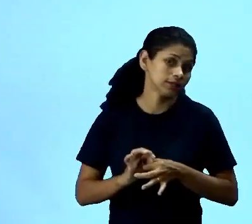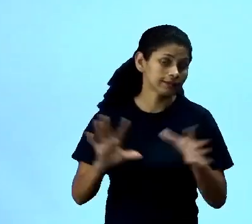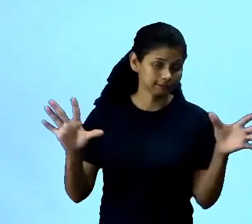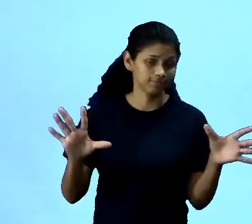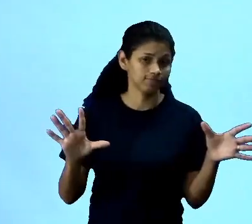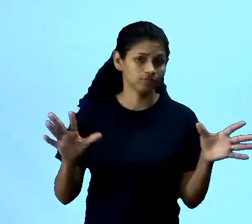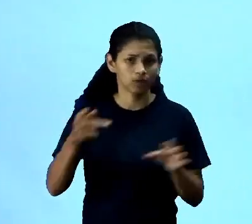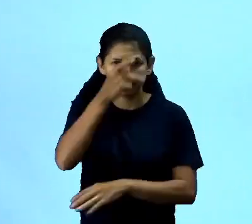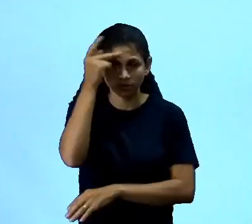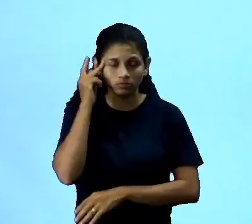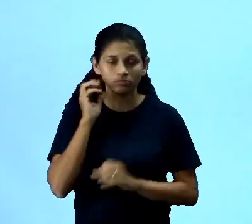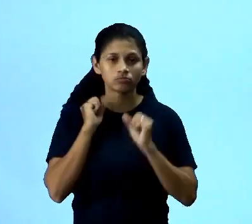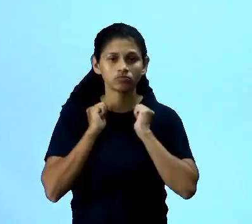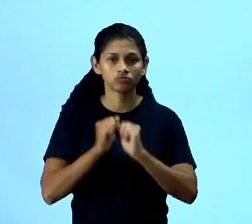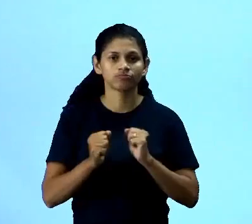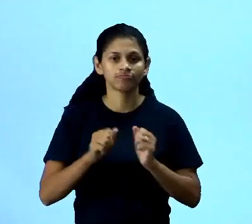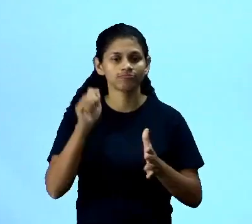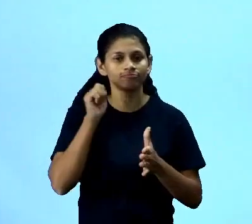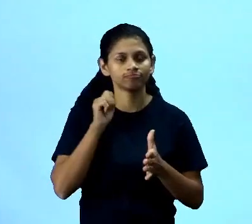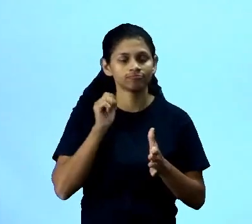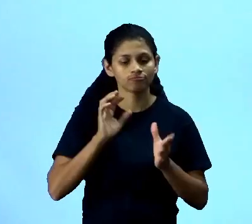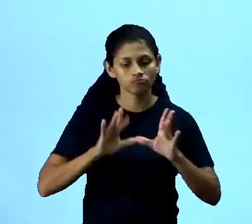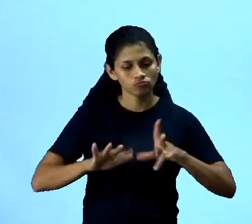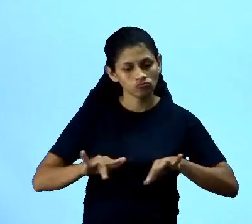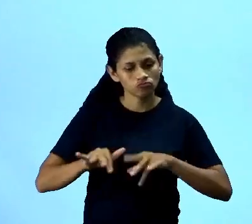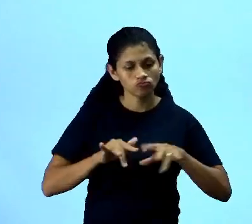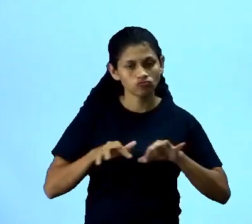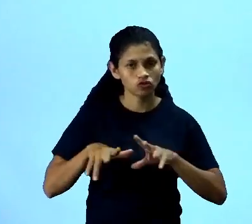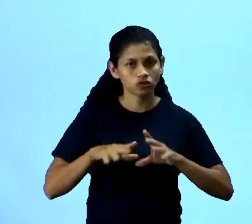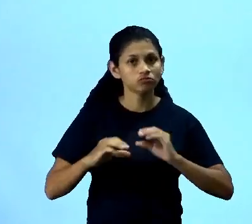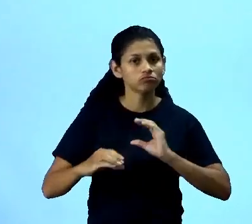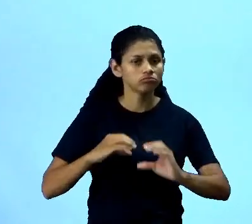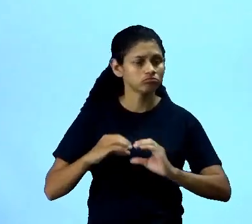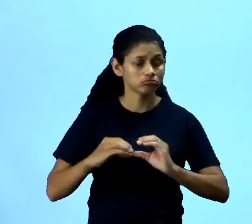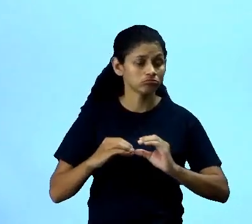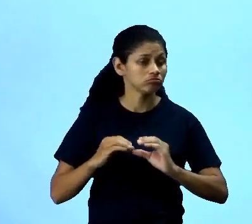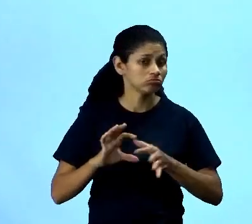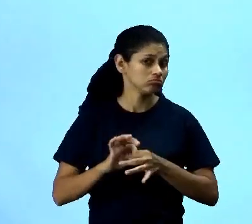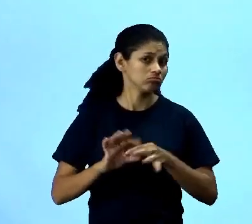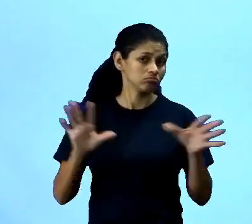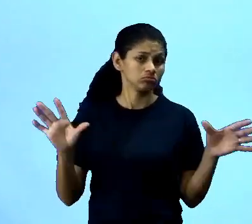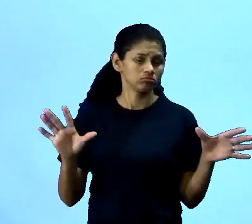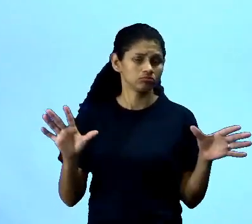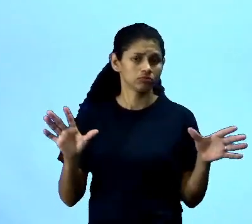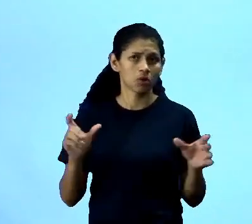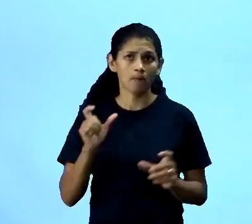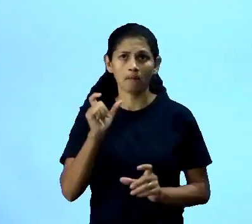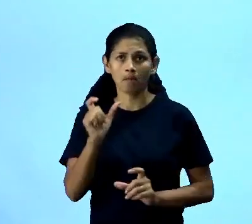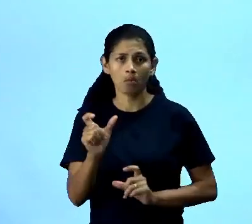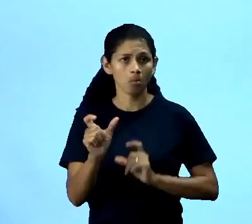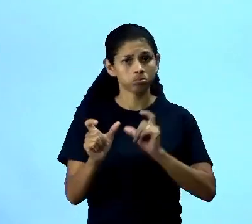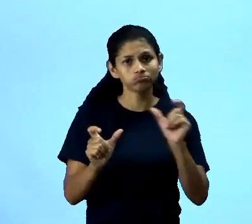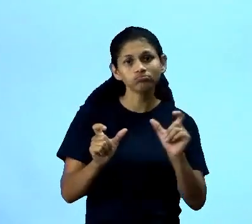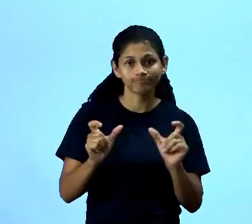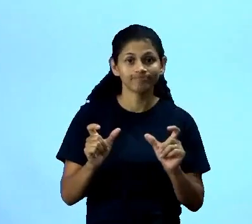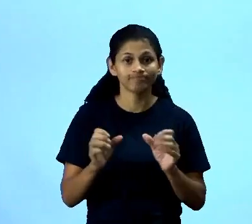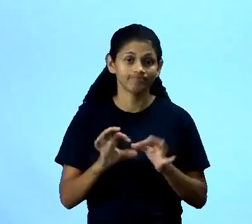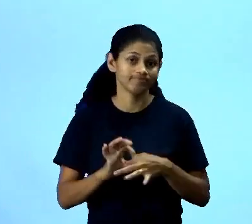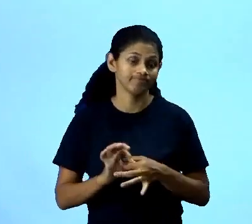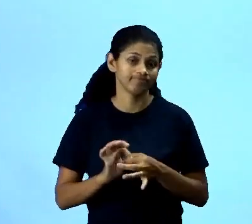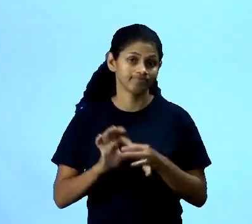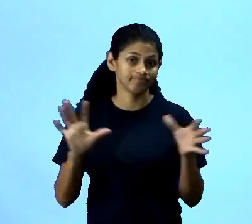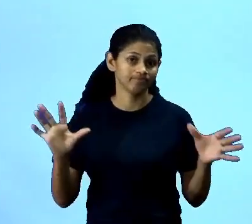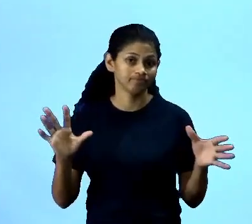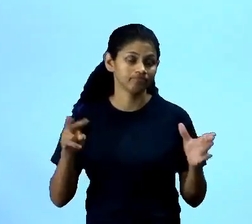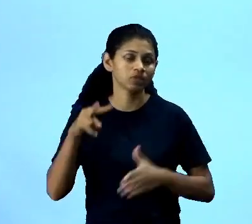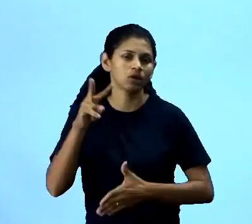maneira como ele quer. Já outros comentários em outros lugares, leituras mais aprofundadas, mais complexas, os